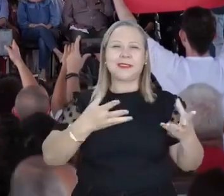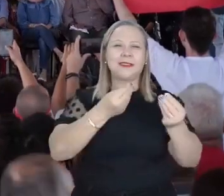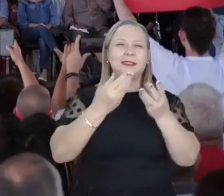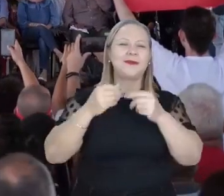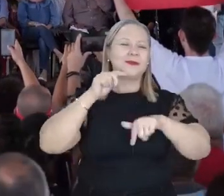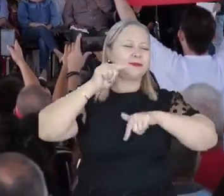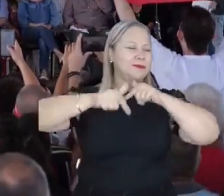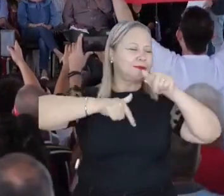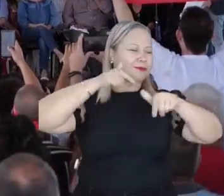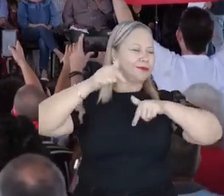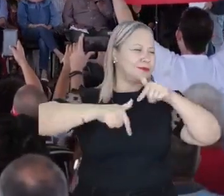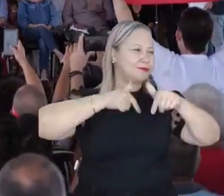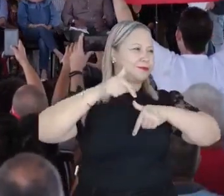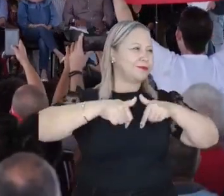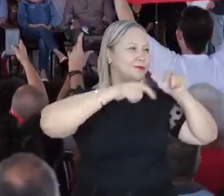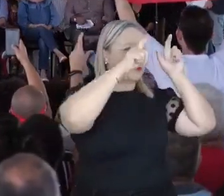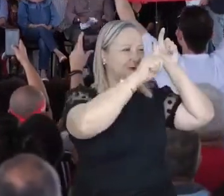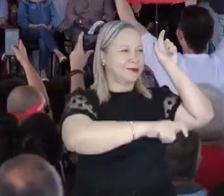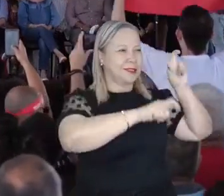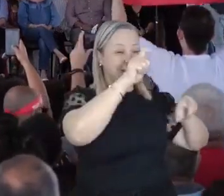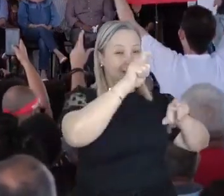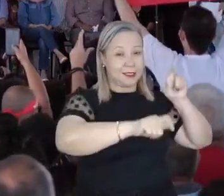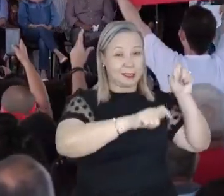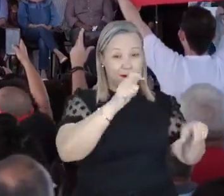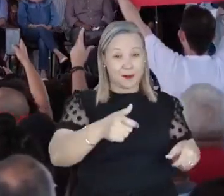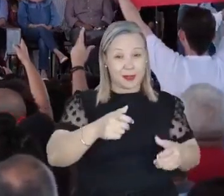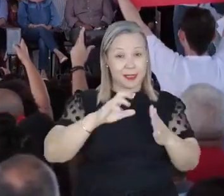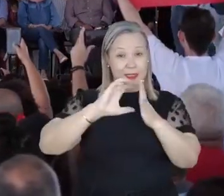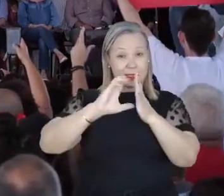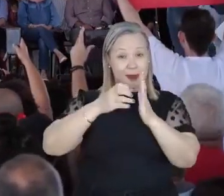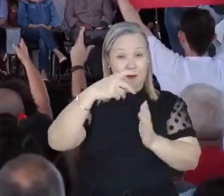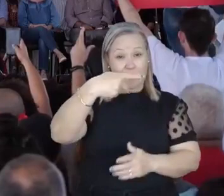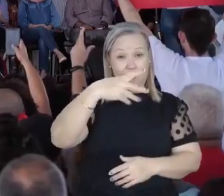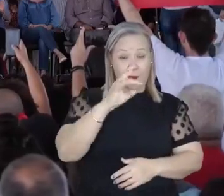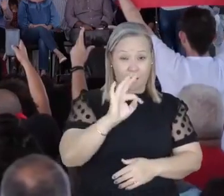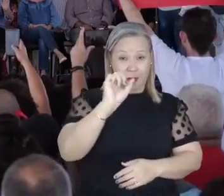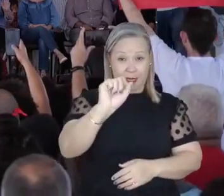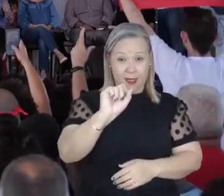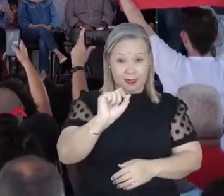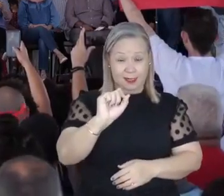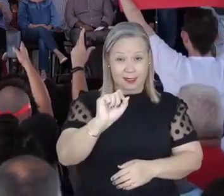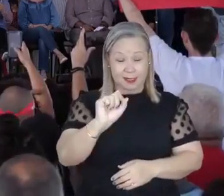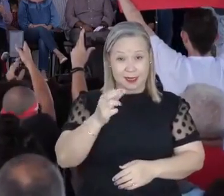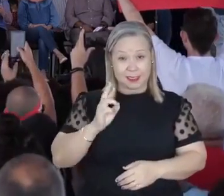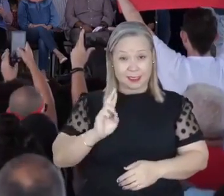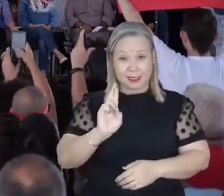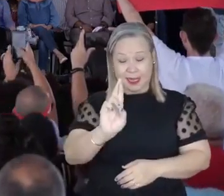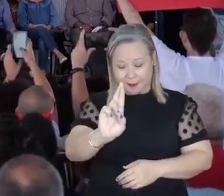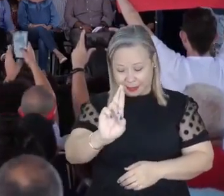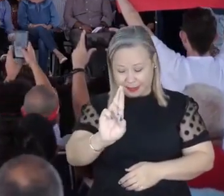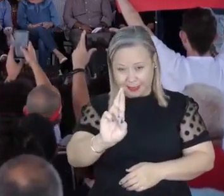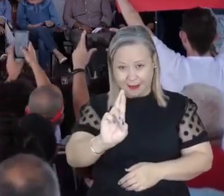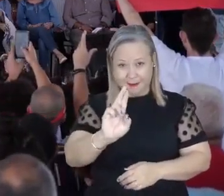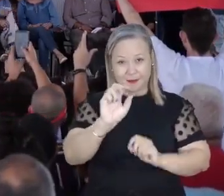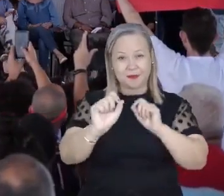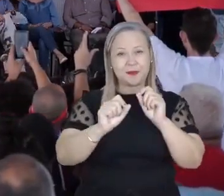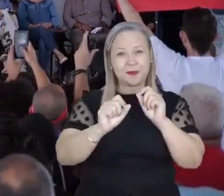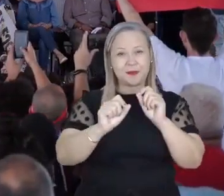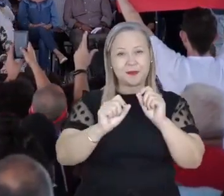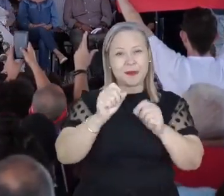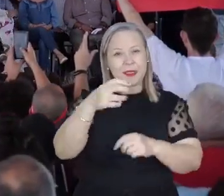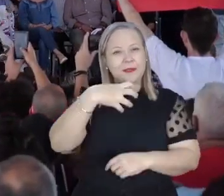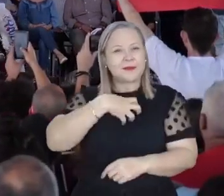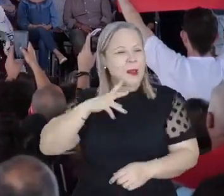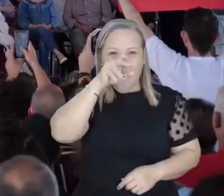à toa que o Partido dos Trabalhadores aqui se faz representar de uma forma tão forte. Então eu queria